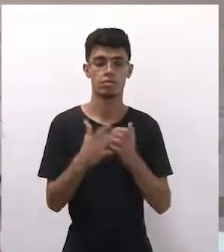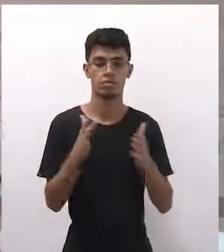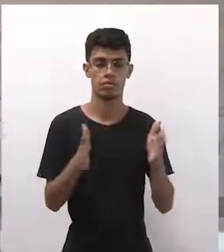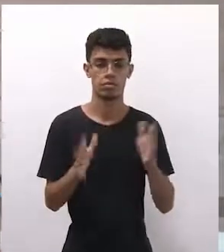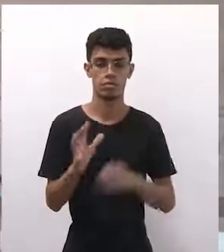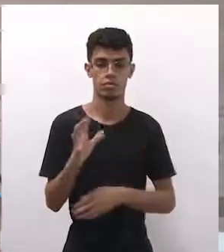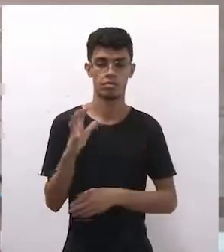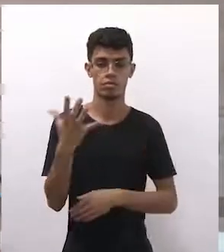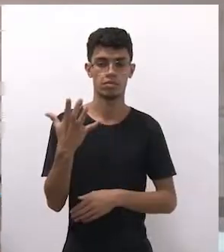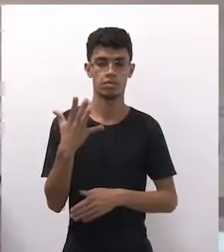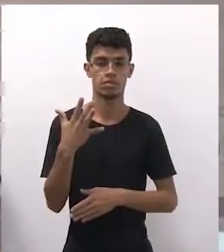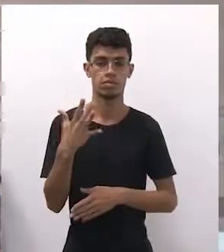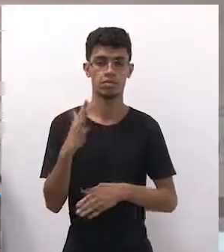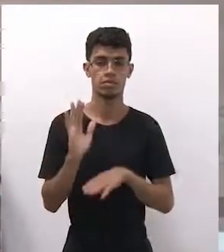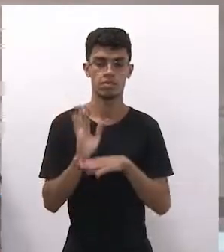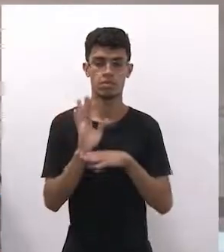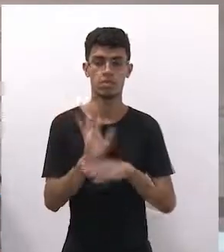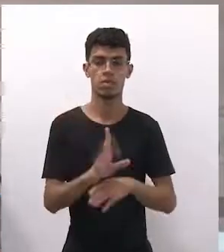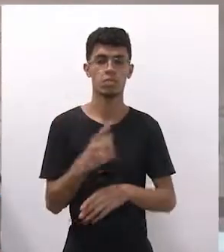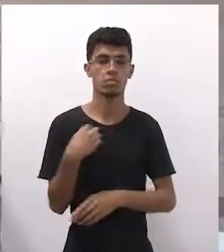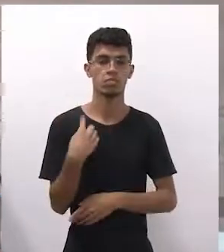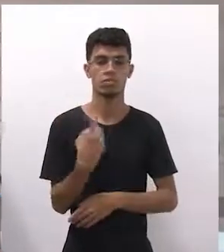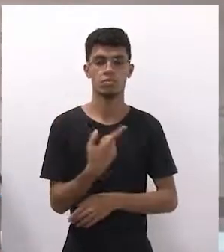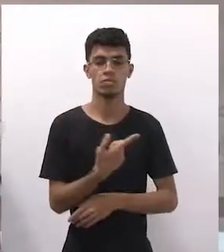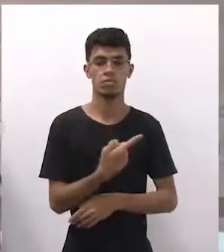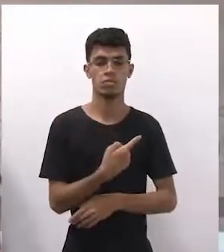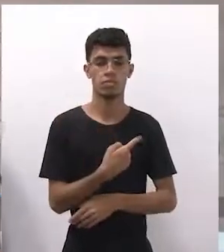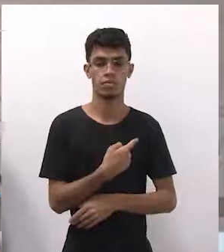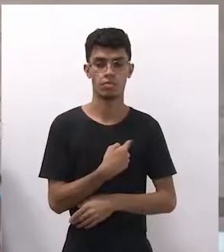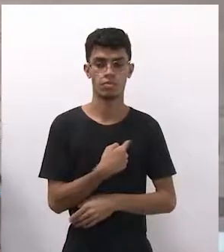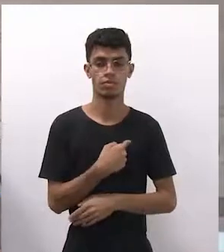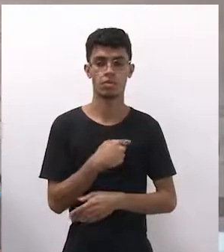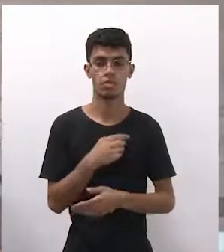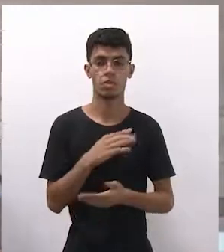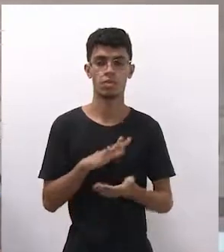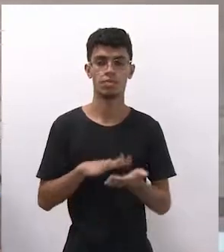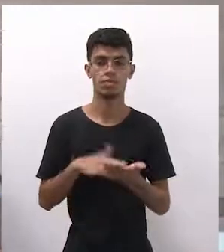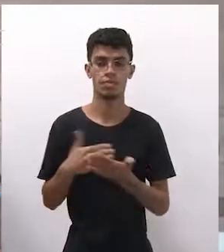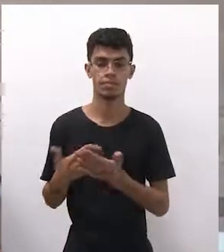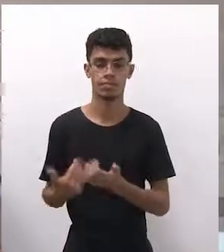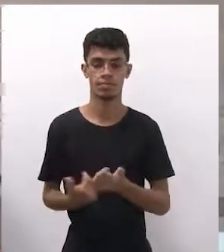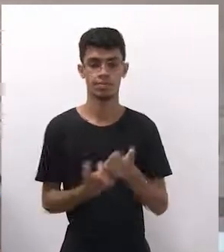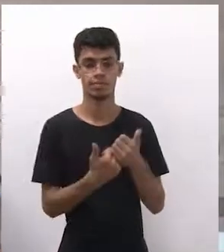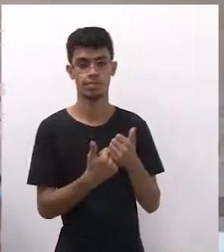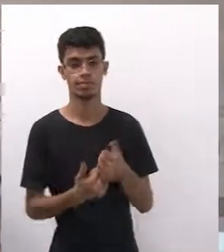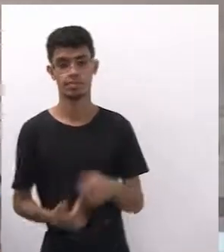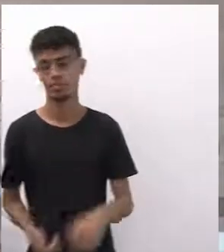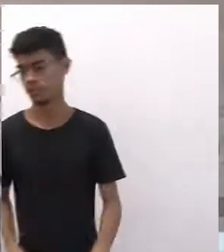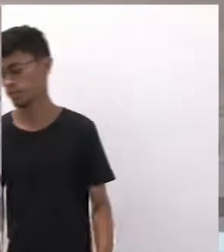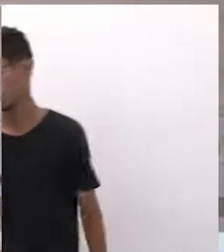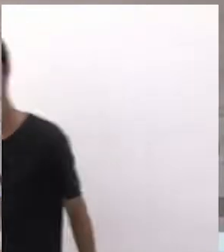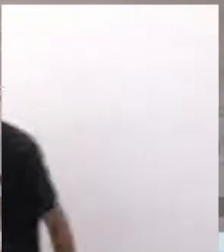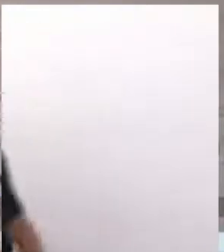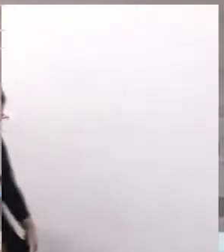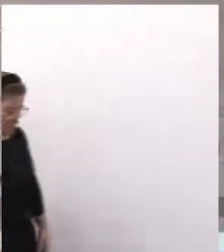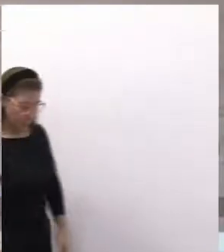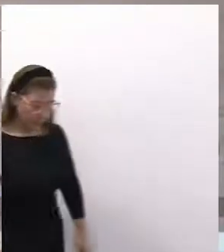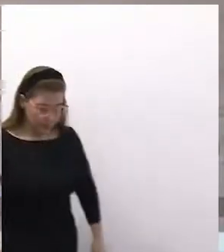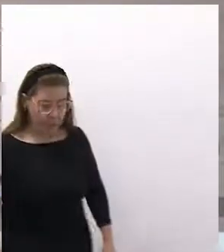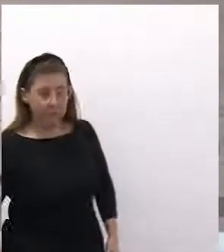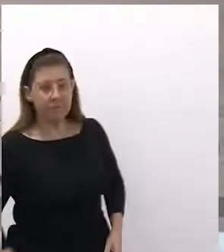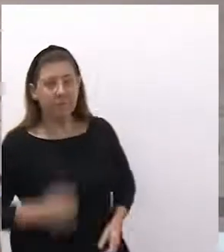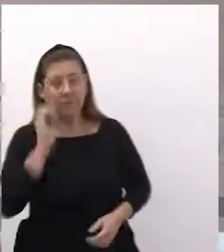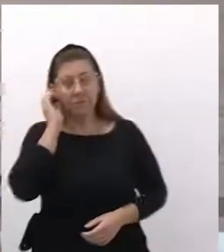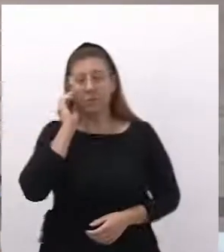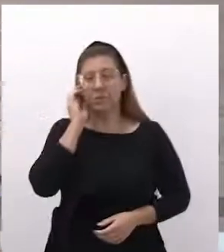Enquanto coletivo, a gente não tem essa preocupação com o cuidado, com